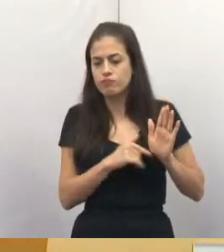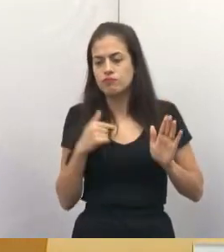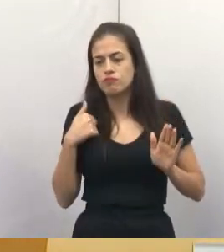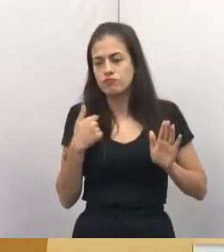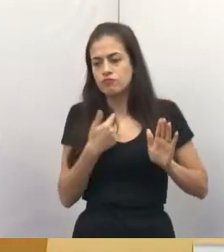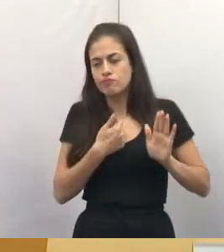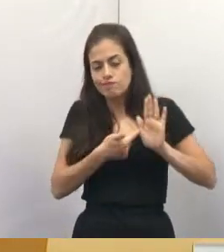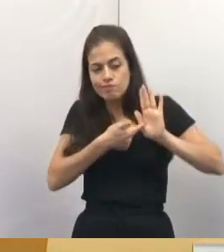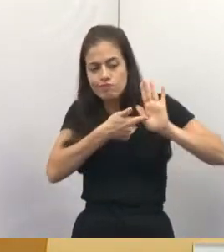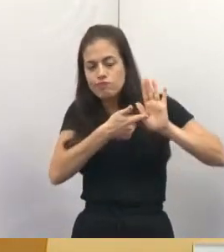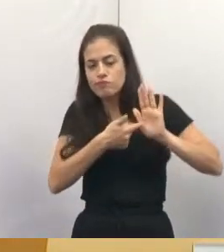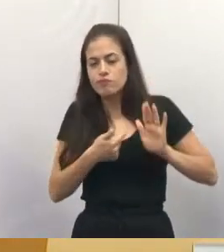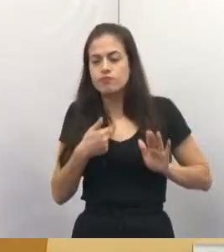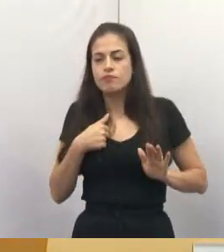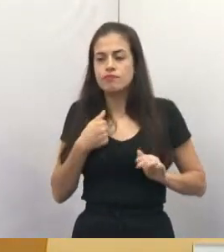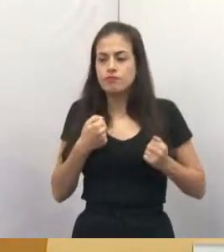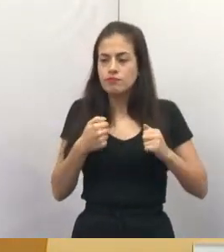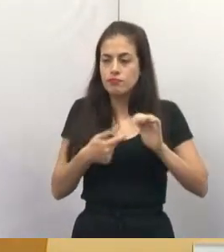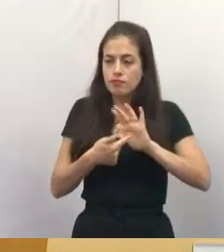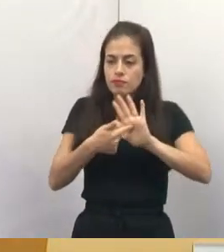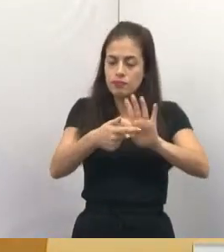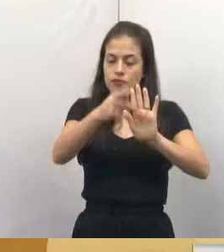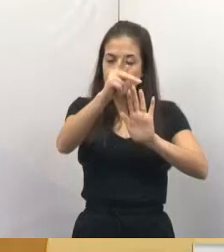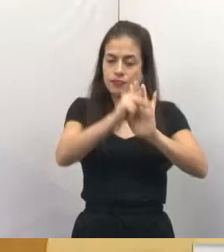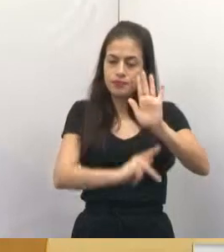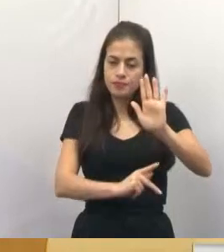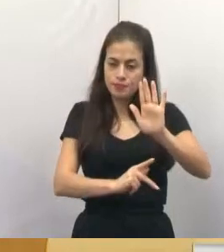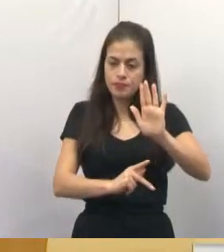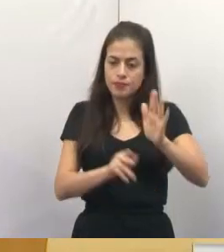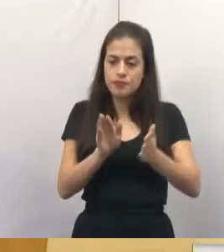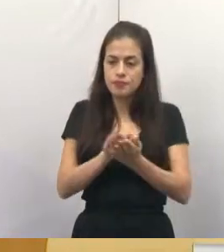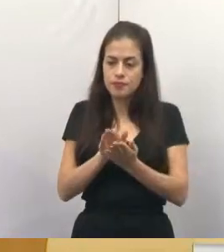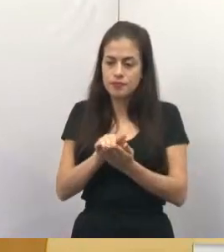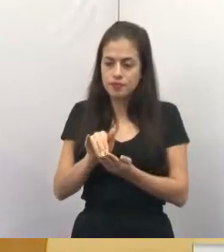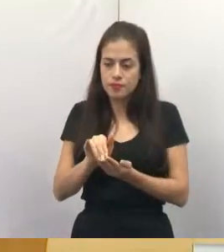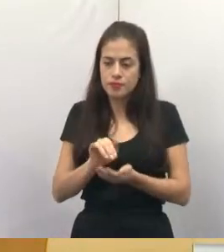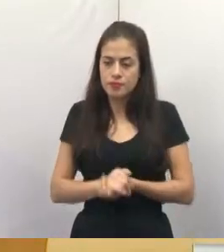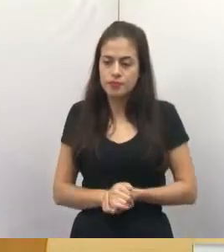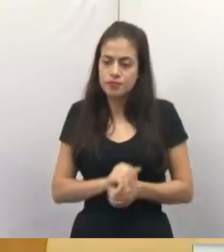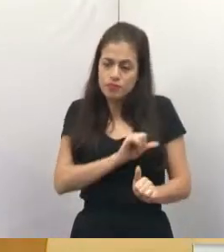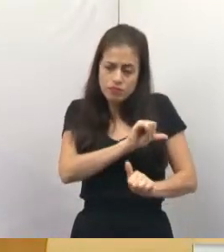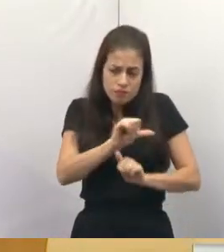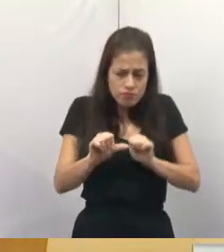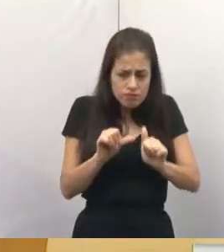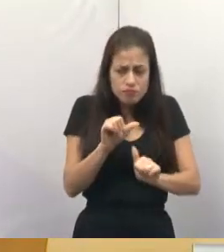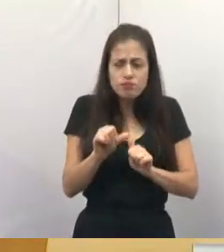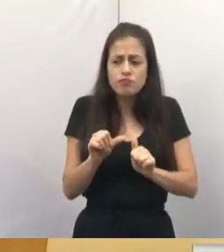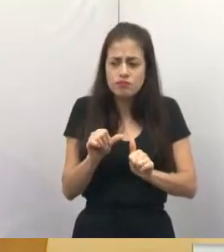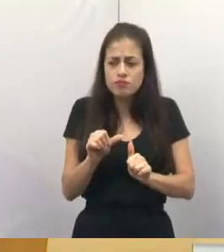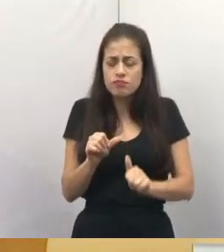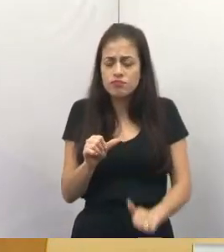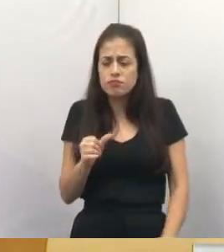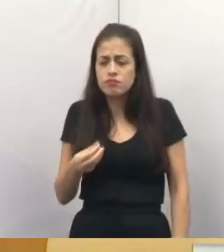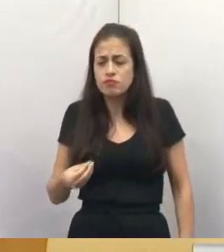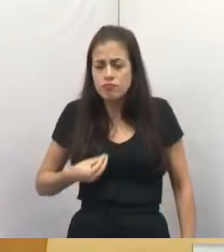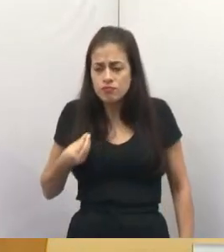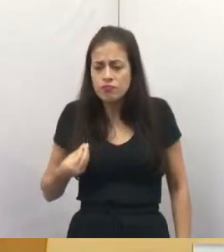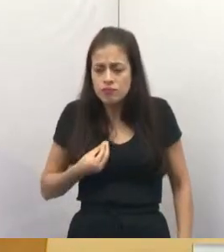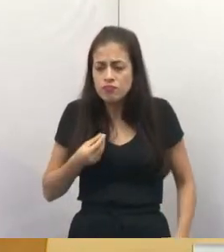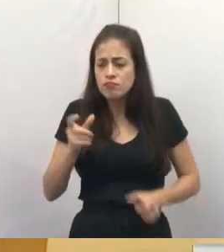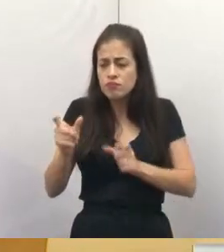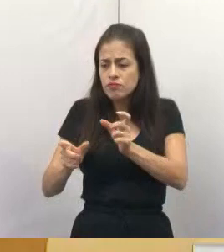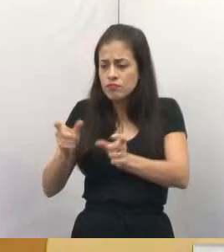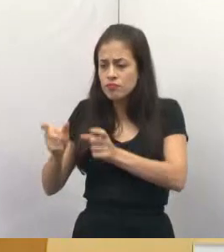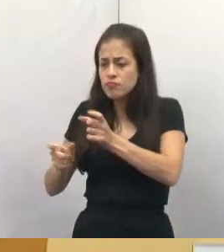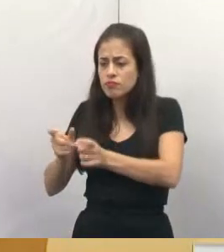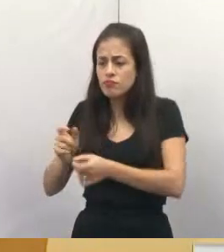nos norteiam, a gente tem que apresentar projetos para a cidade que realmente a gente mude a vida das pessoas e acompanhe